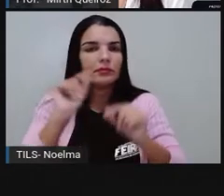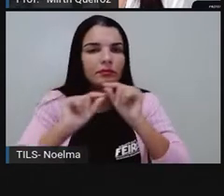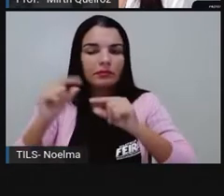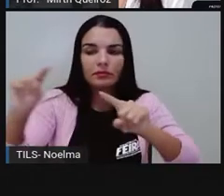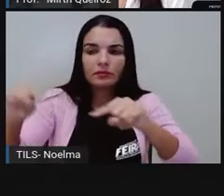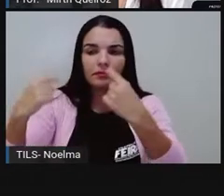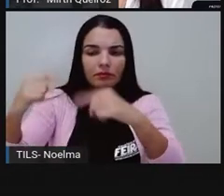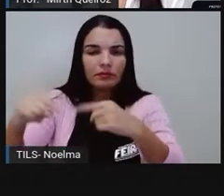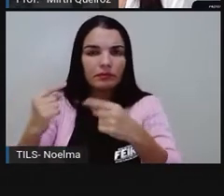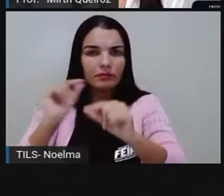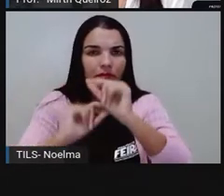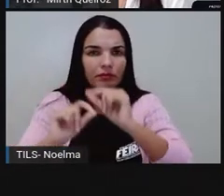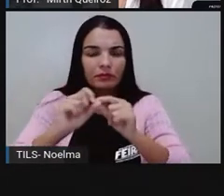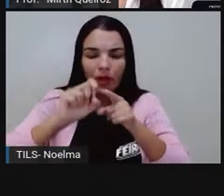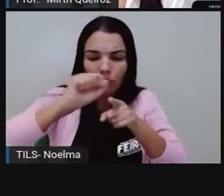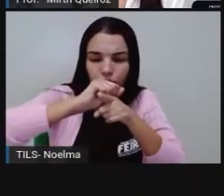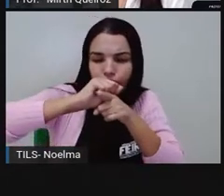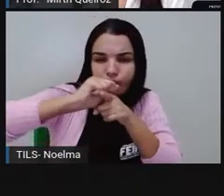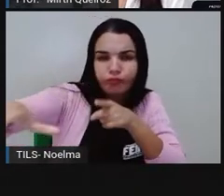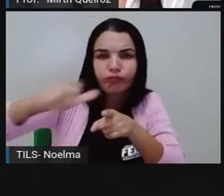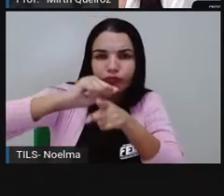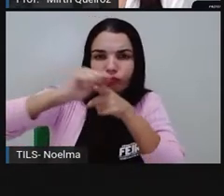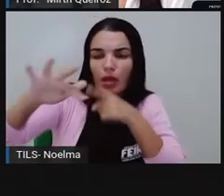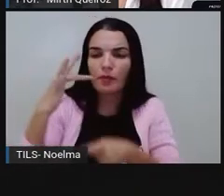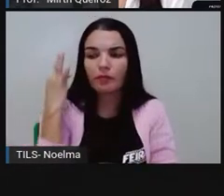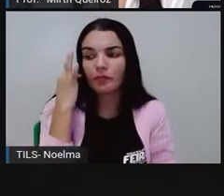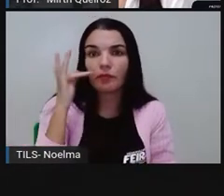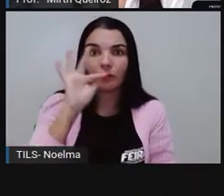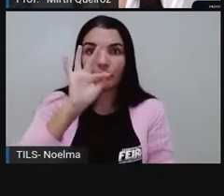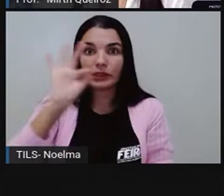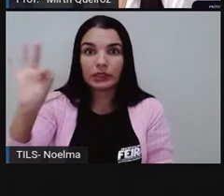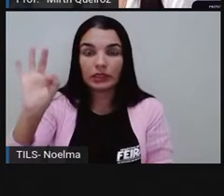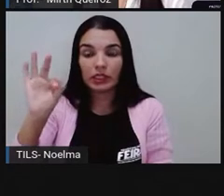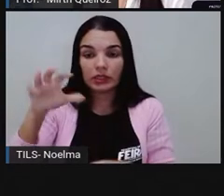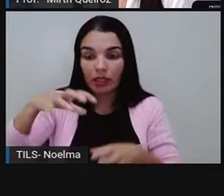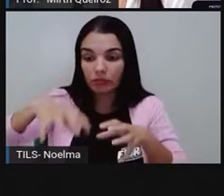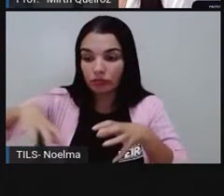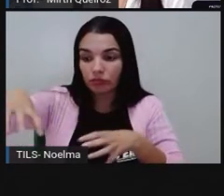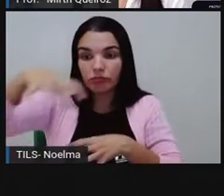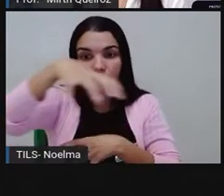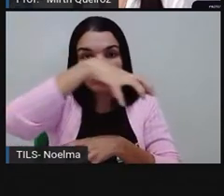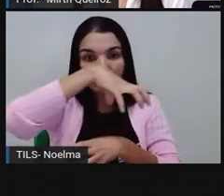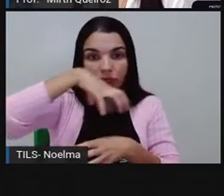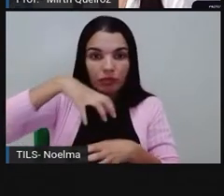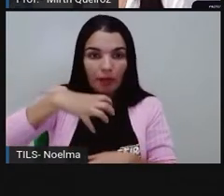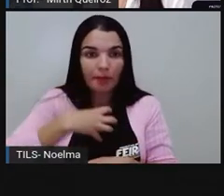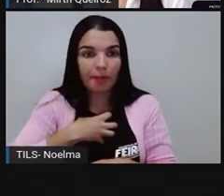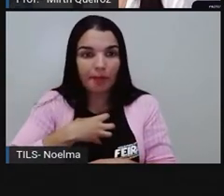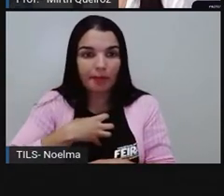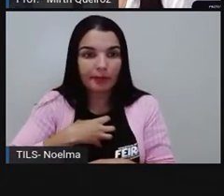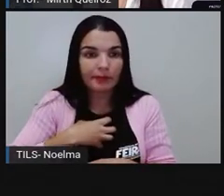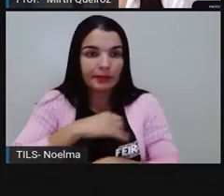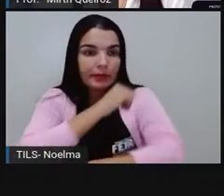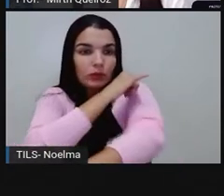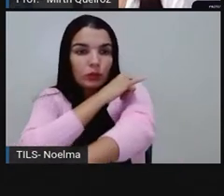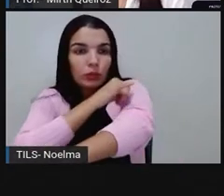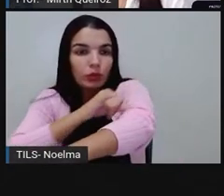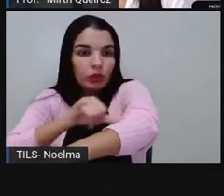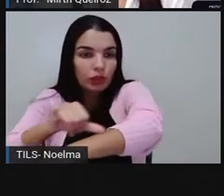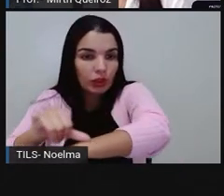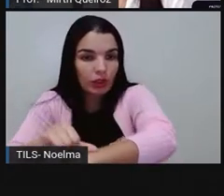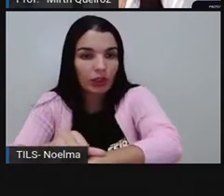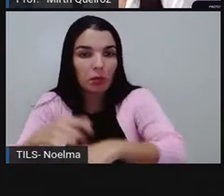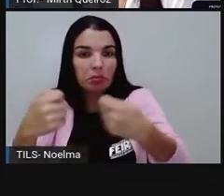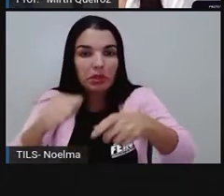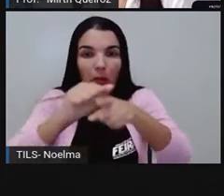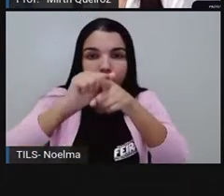foi a expulsão dos franceses que estavam estabelecidos na região da Baía de Guanabara, que é o atual estado do Rio de